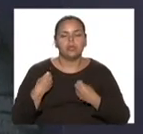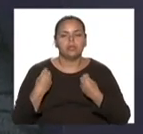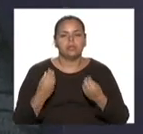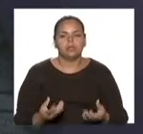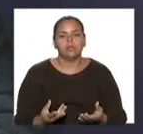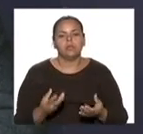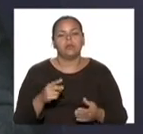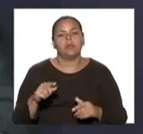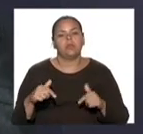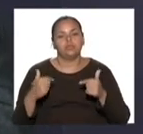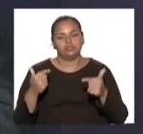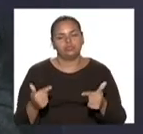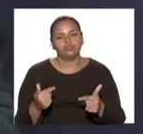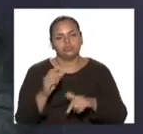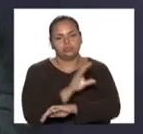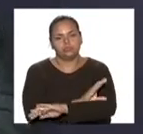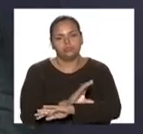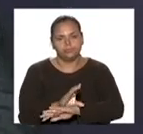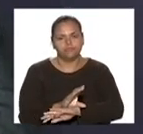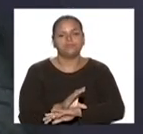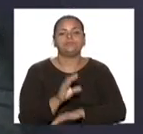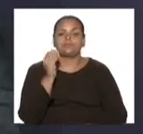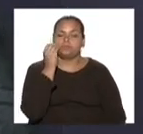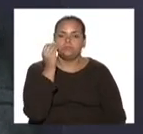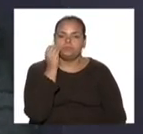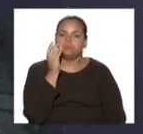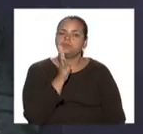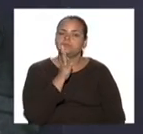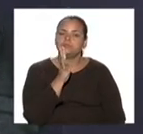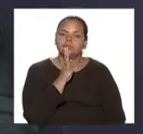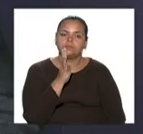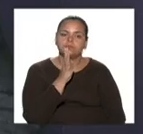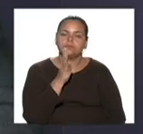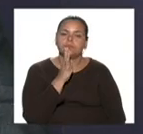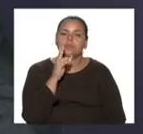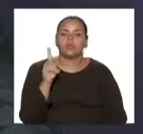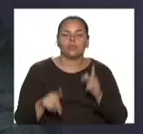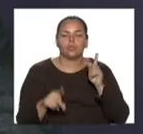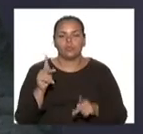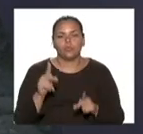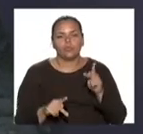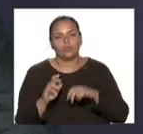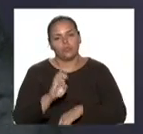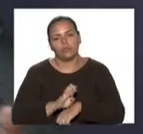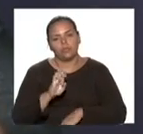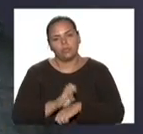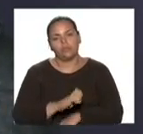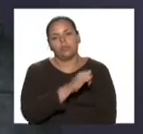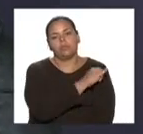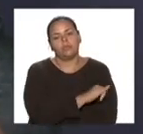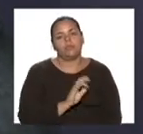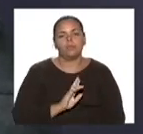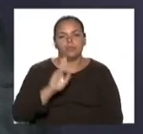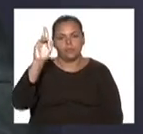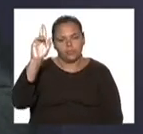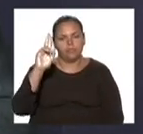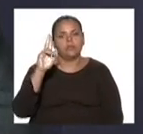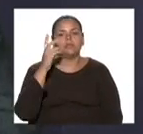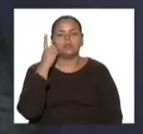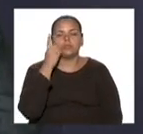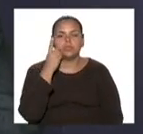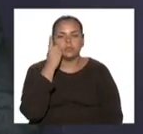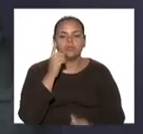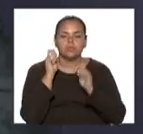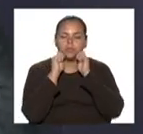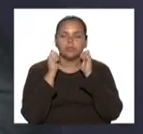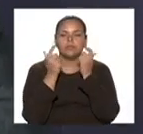importante para aqueles que atuam na cultura, que demonstra o reconhecimento do povo do Estado do Rio de Janeiro, representado pelos seus deputados e pela